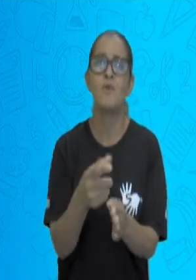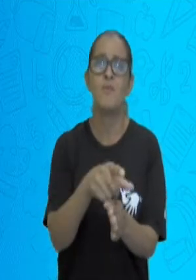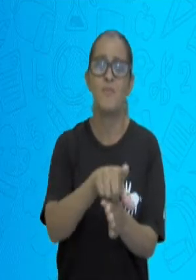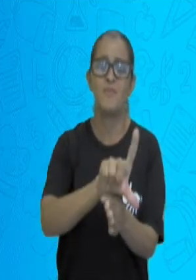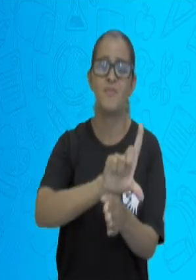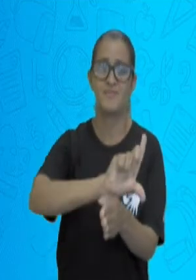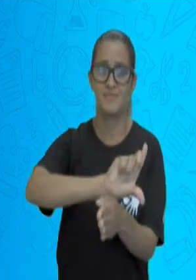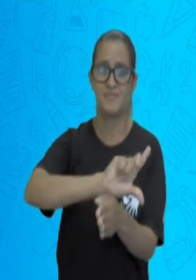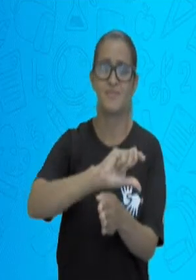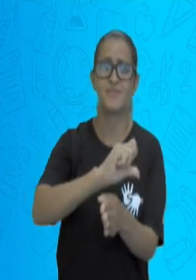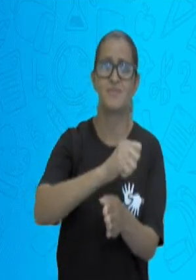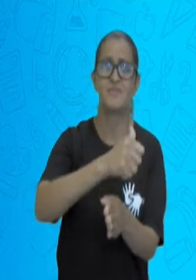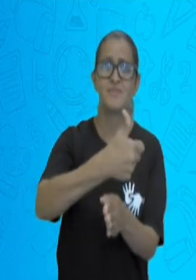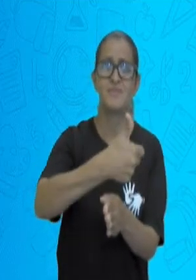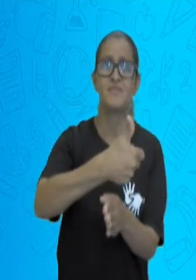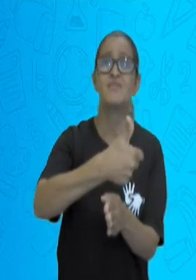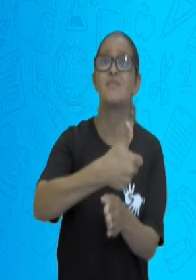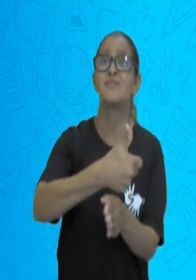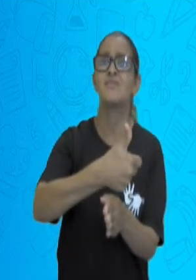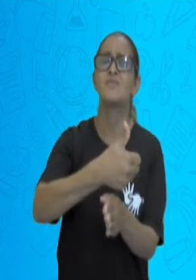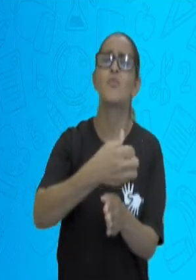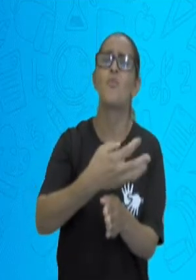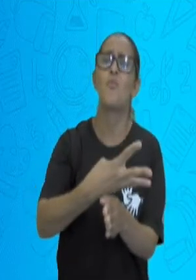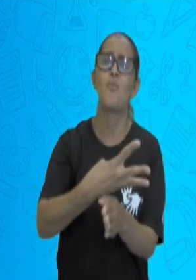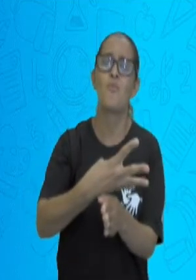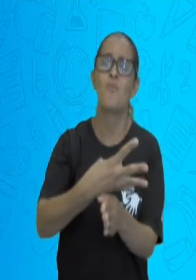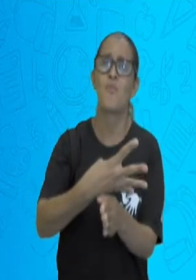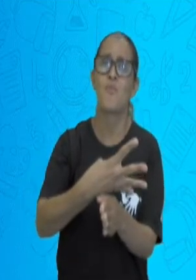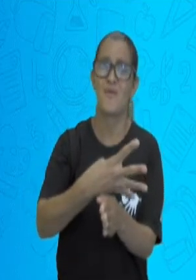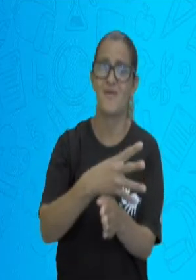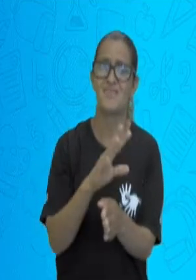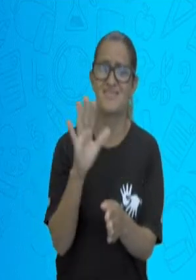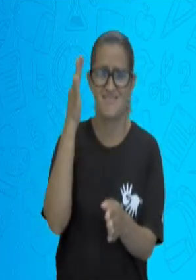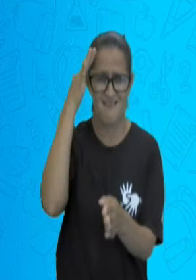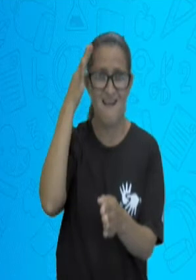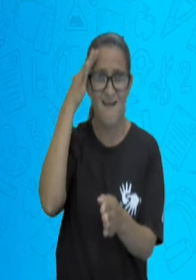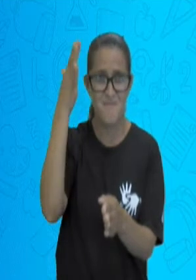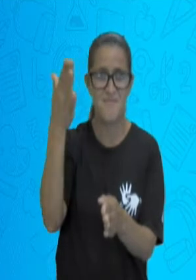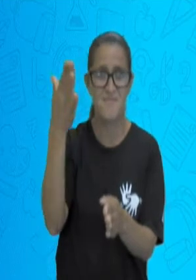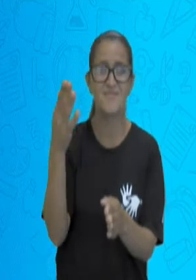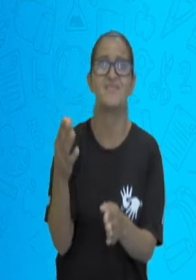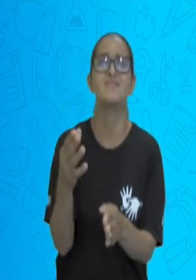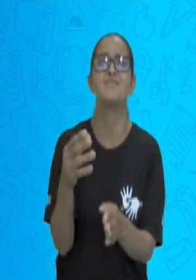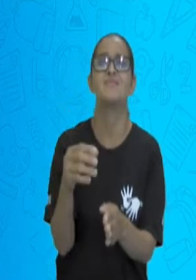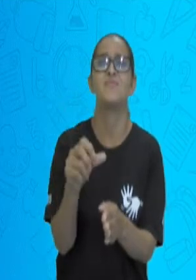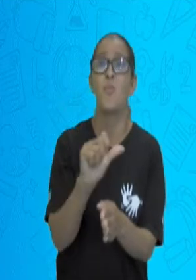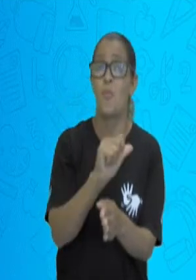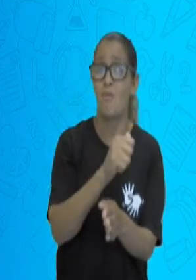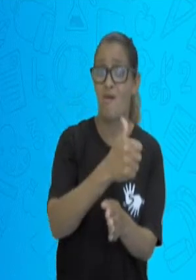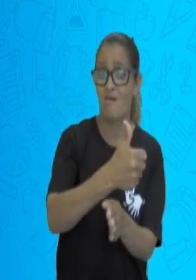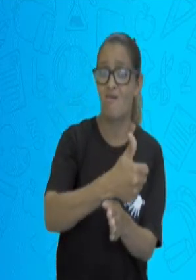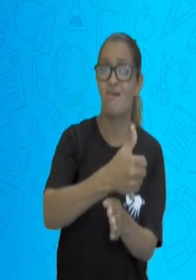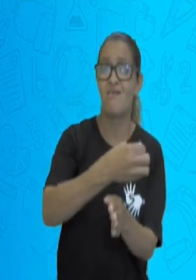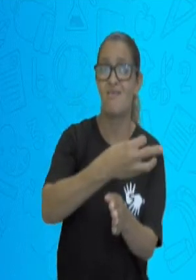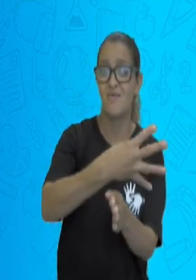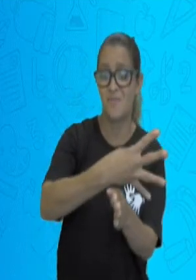O número 15, qual que vem antes dele? Qual que é o antecessor do número 15?